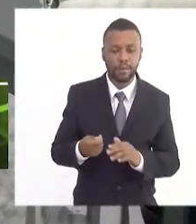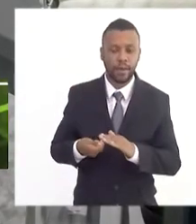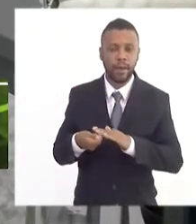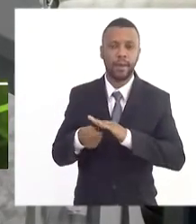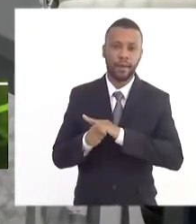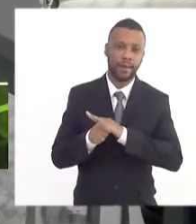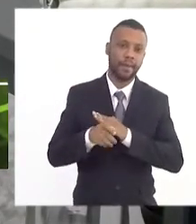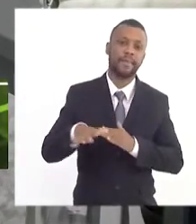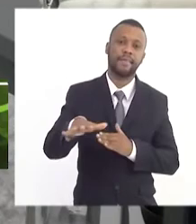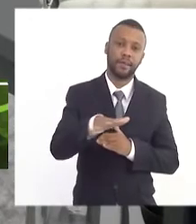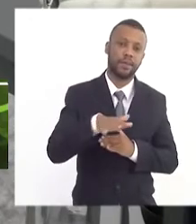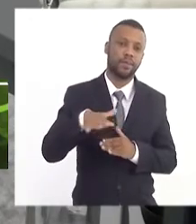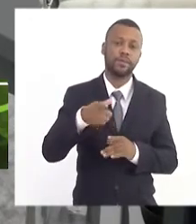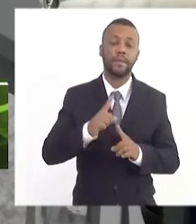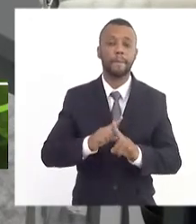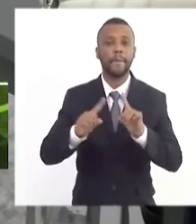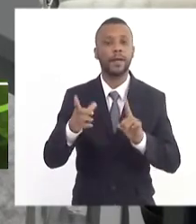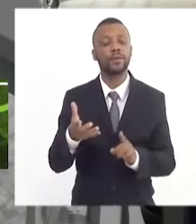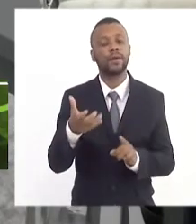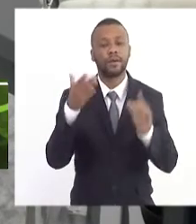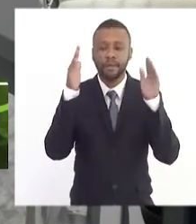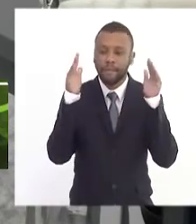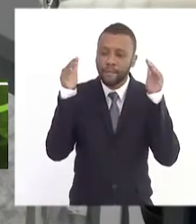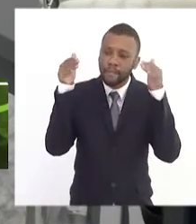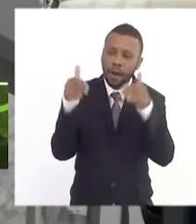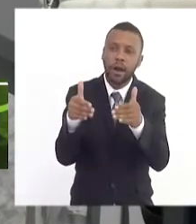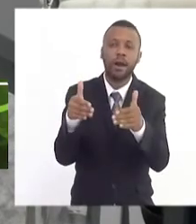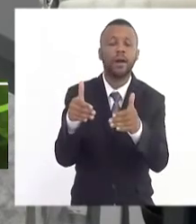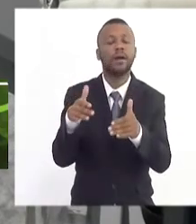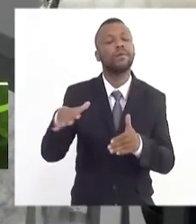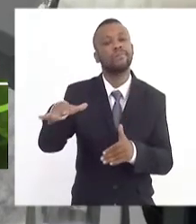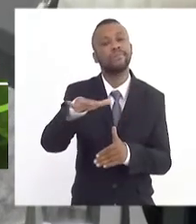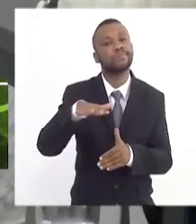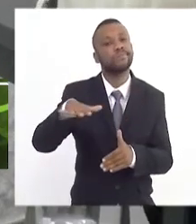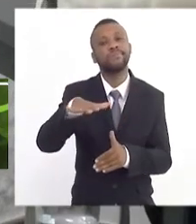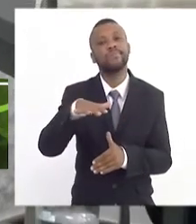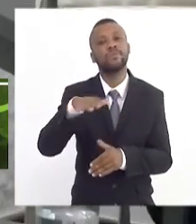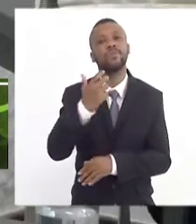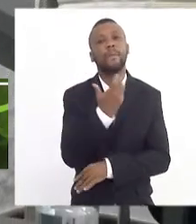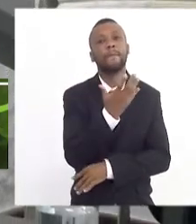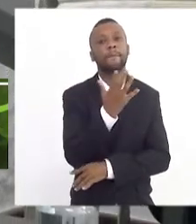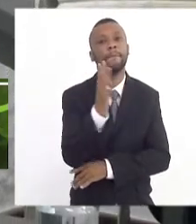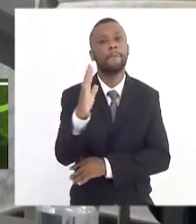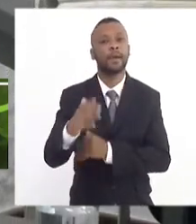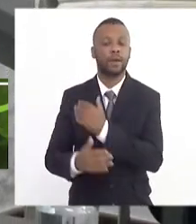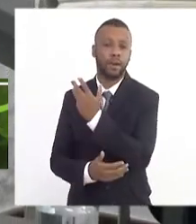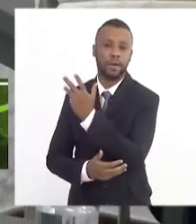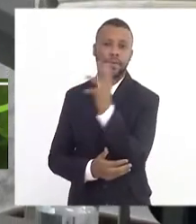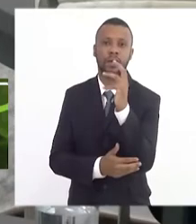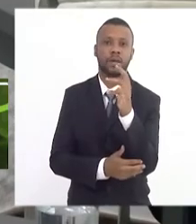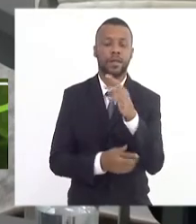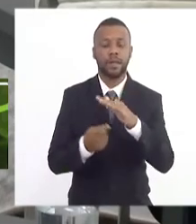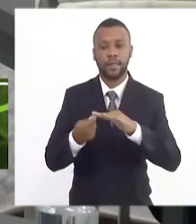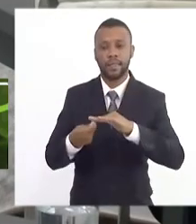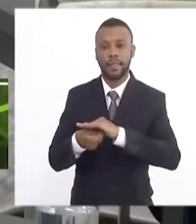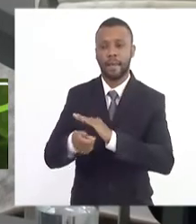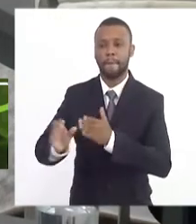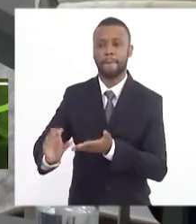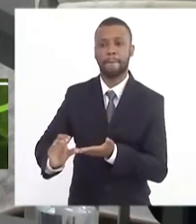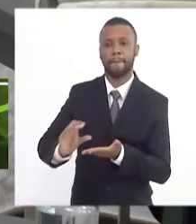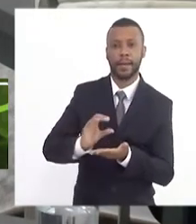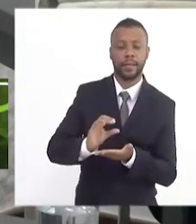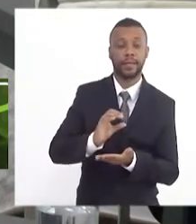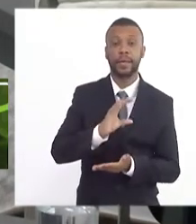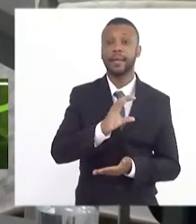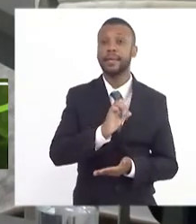investidos, mas eu gostaria de focar nesse eixo do meio ambiente. Esse repasse à própria SEDAE,